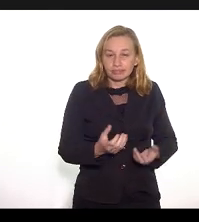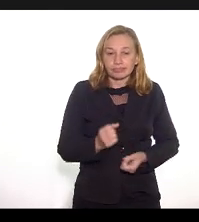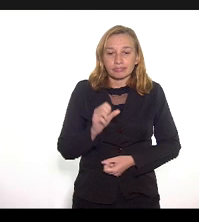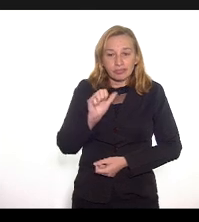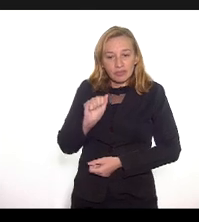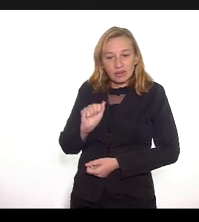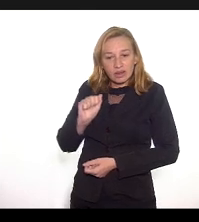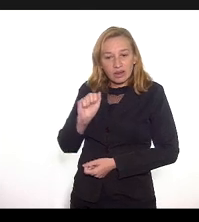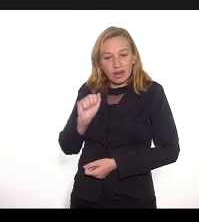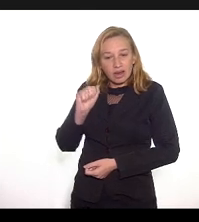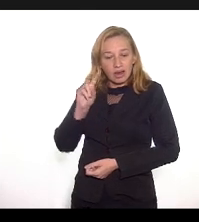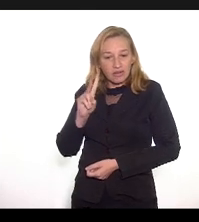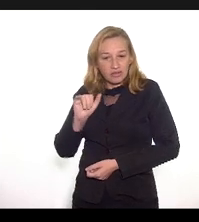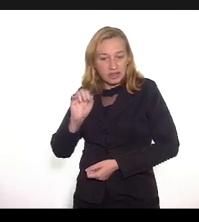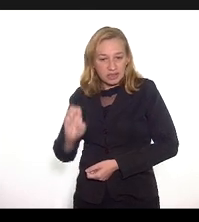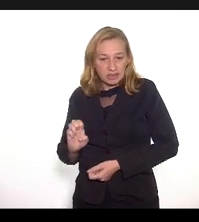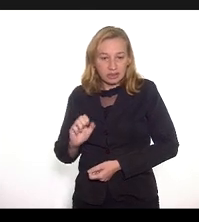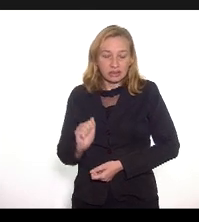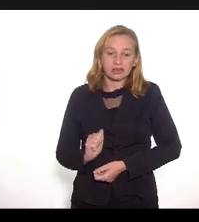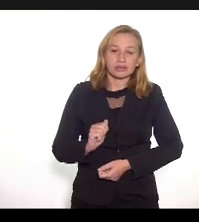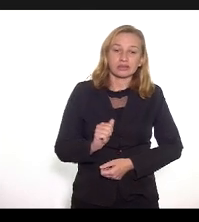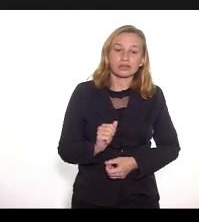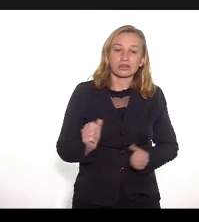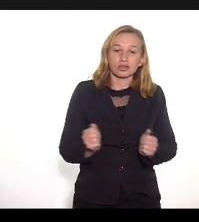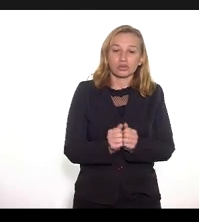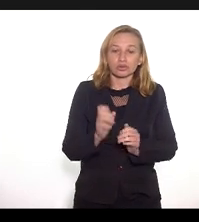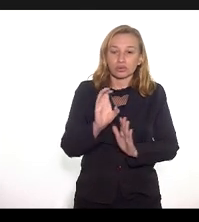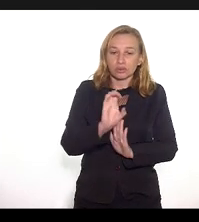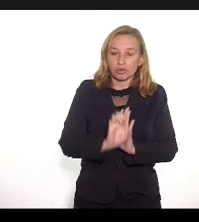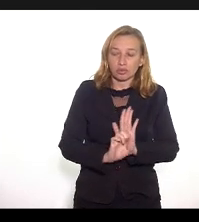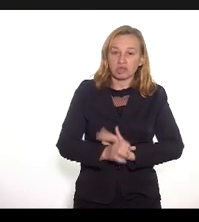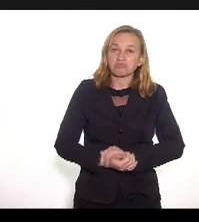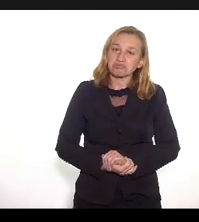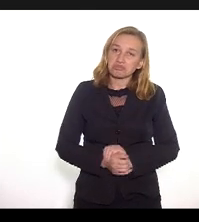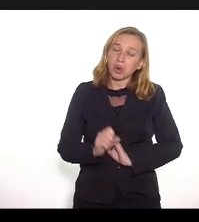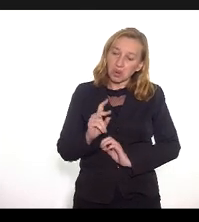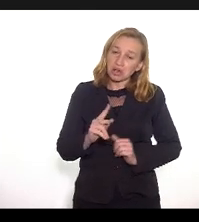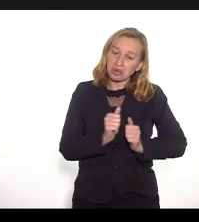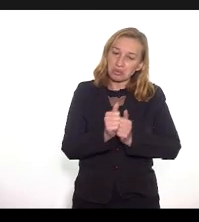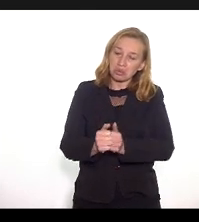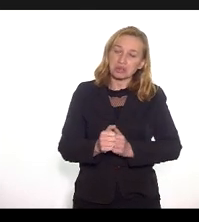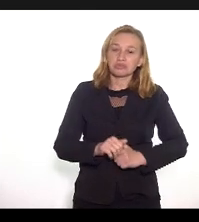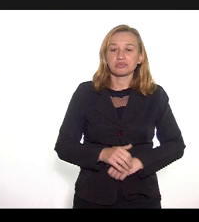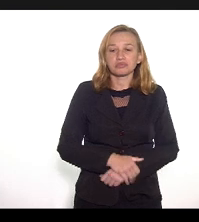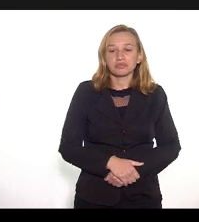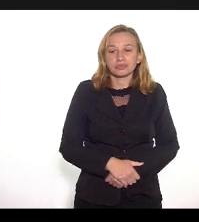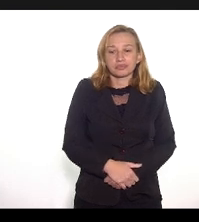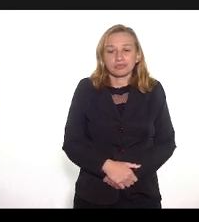Então, voto, Vossa Excelência, constitucionalidade com emenda. Não, eu acompanho o voto, Vossa Excelência.